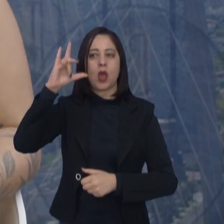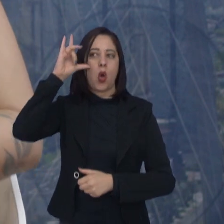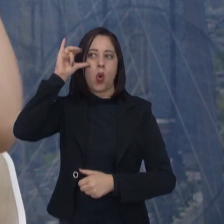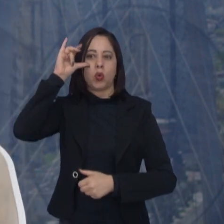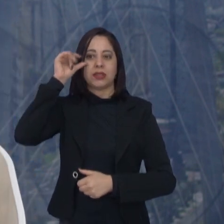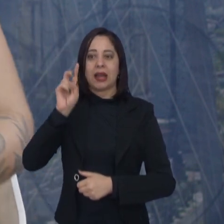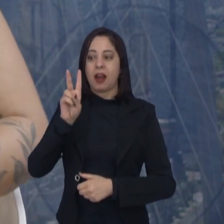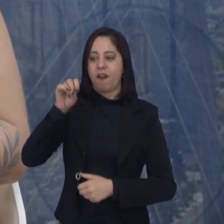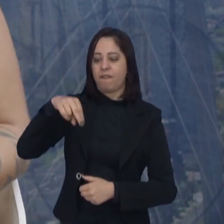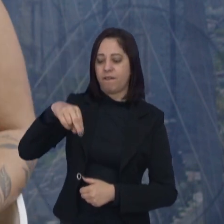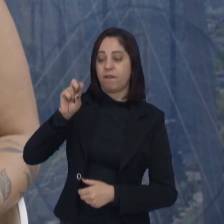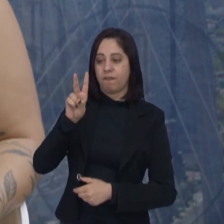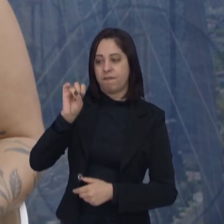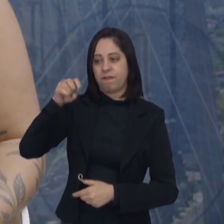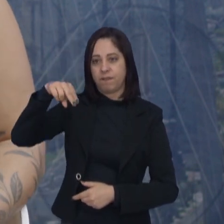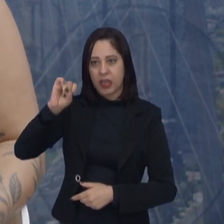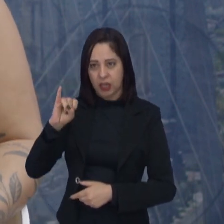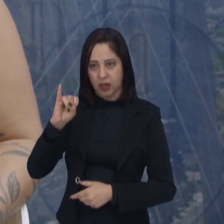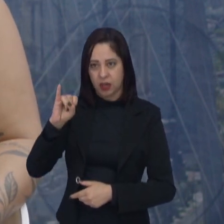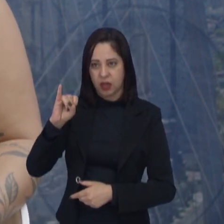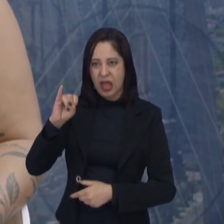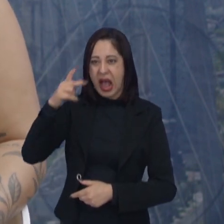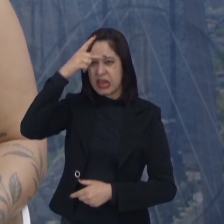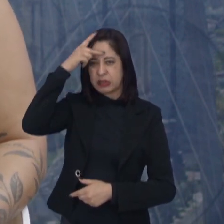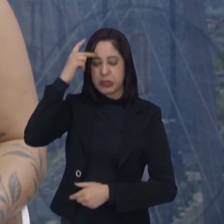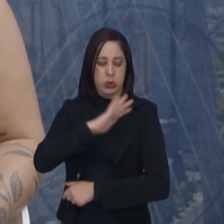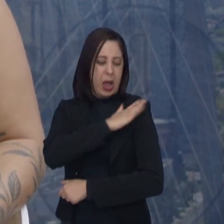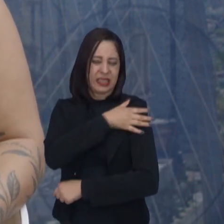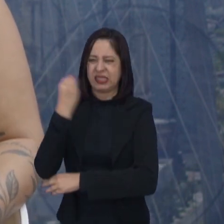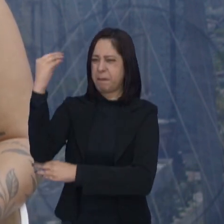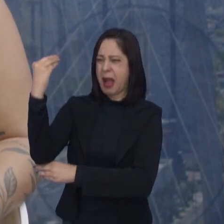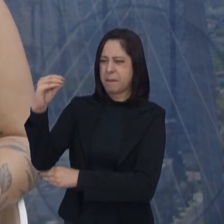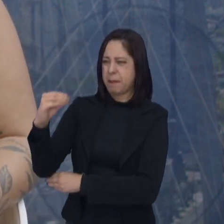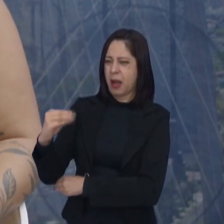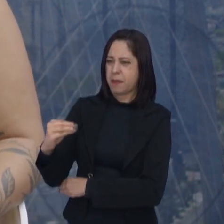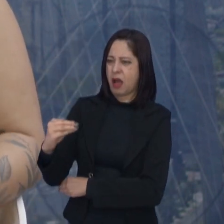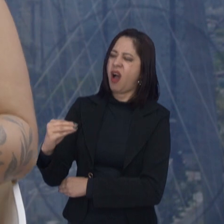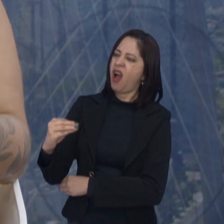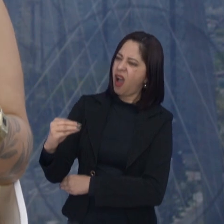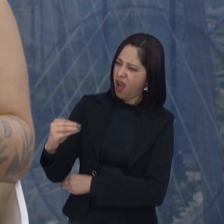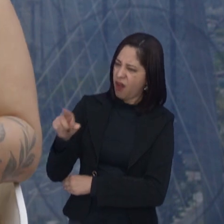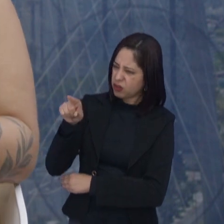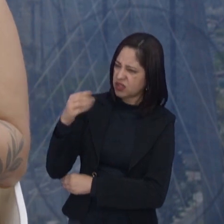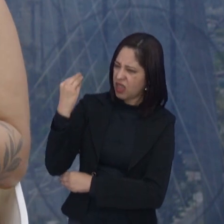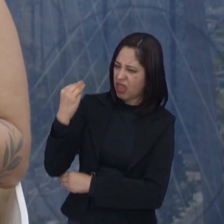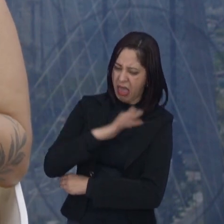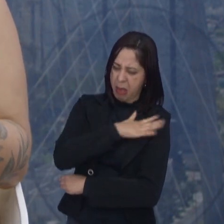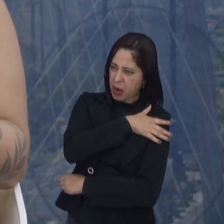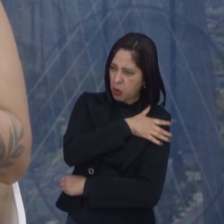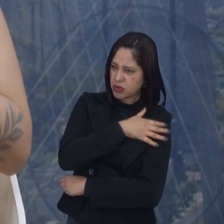aí as pessoas começaram a ter esse movimento de cancelamento, né? A gente tem alguns influenciadores que postam, principalmente em algumas